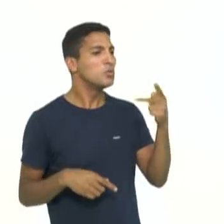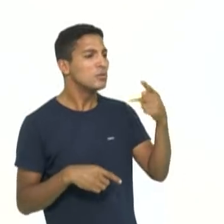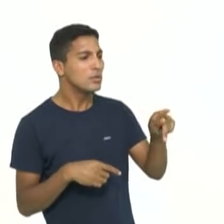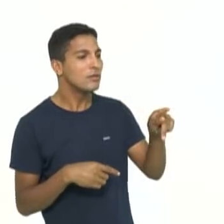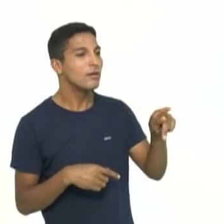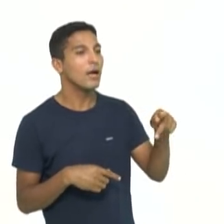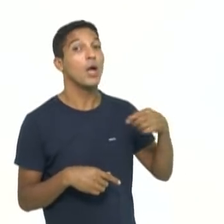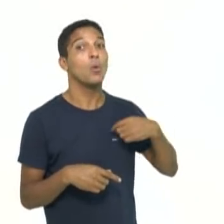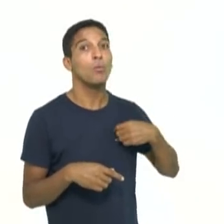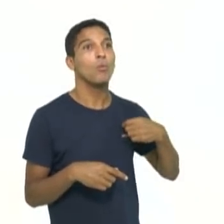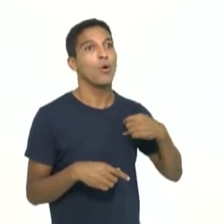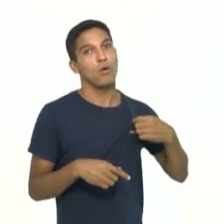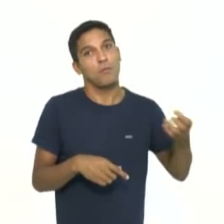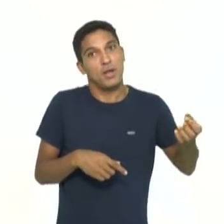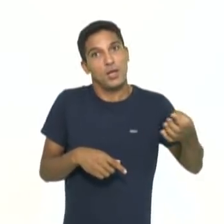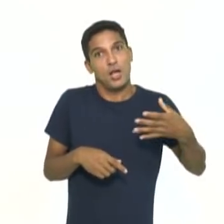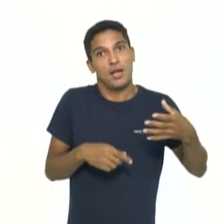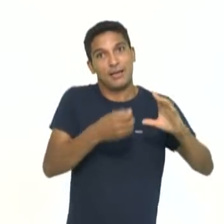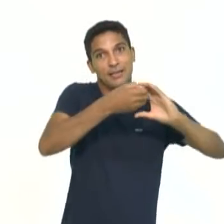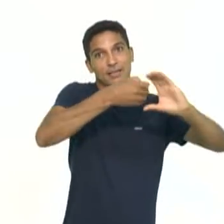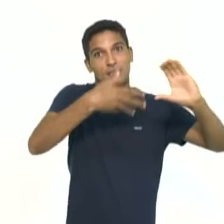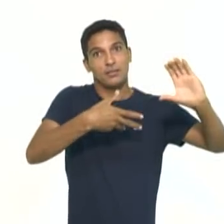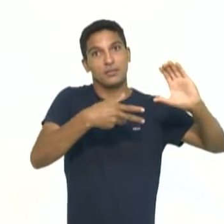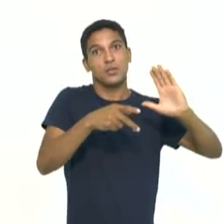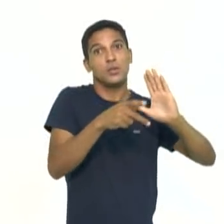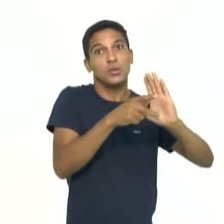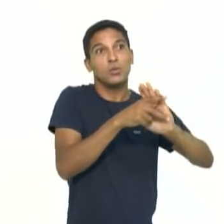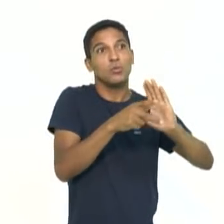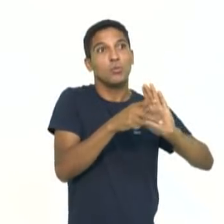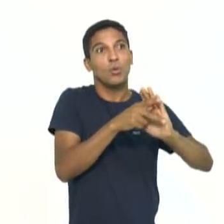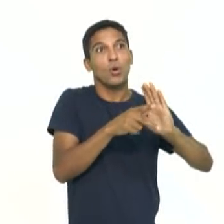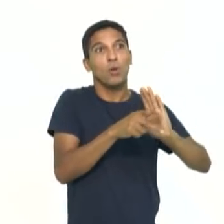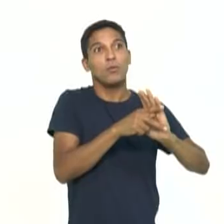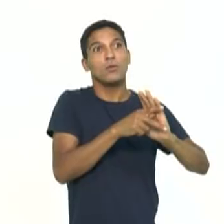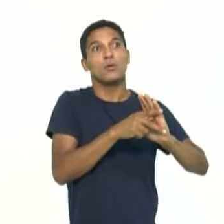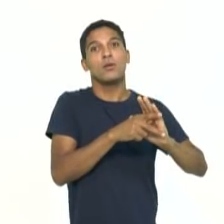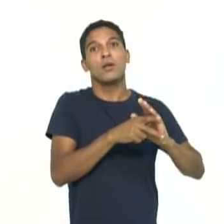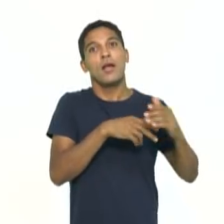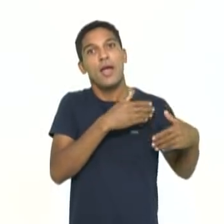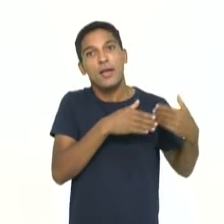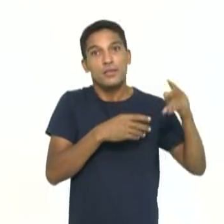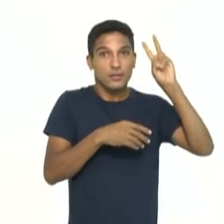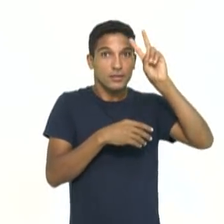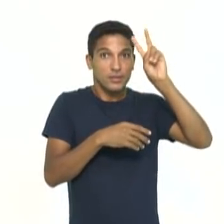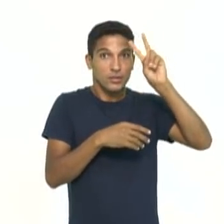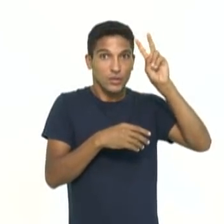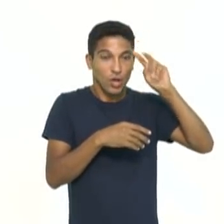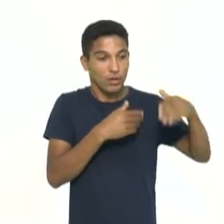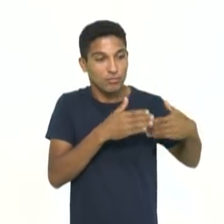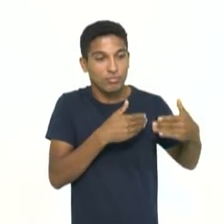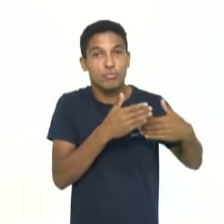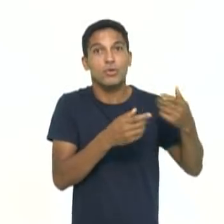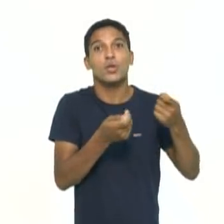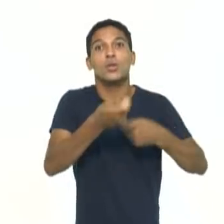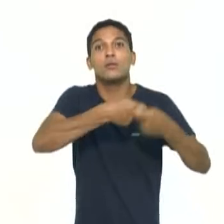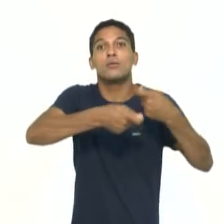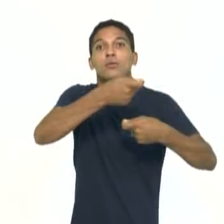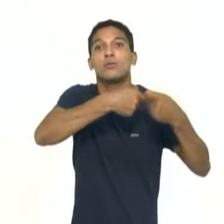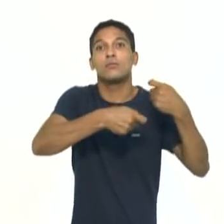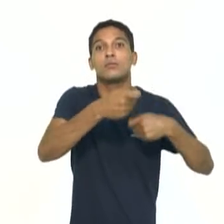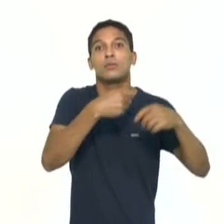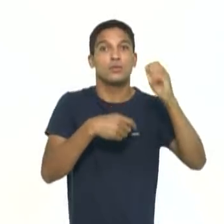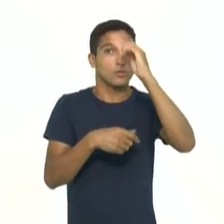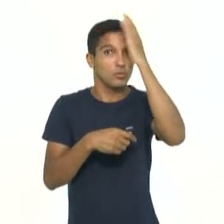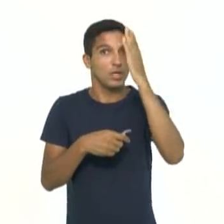pouco mais moderno, caracterizando ali um processo, né, ao longo da história e das atividades econômicas do Brasil como um